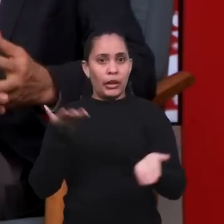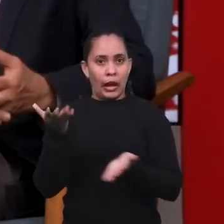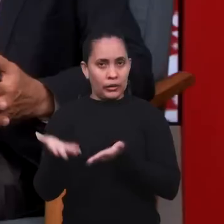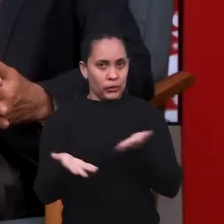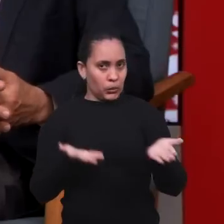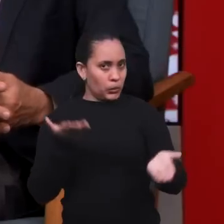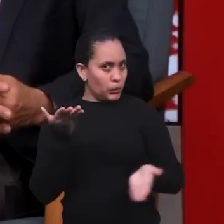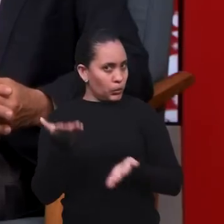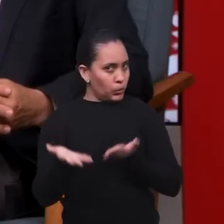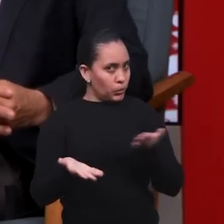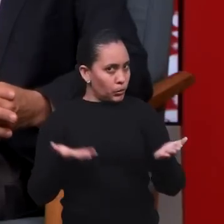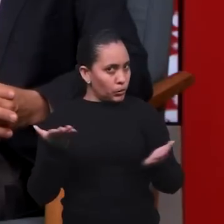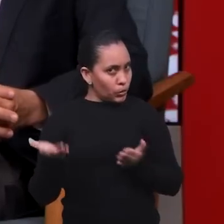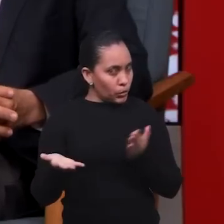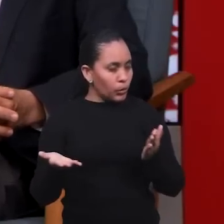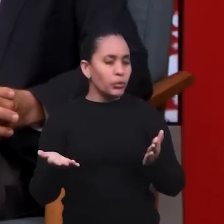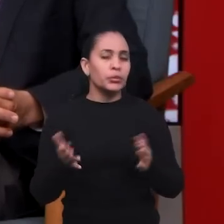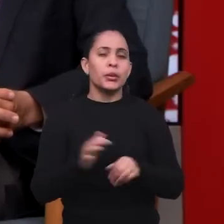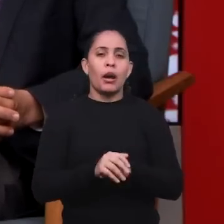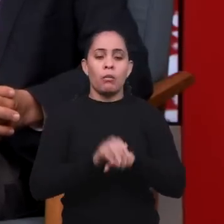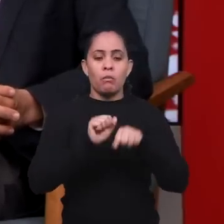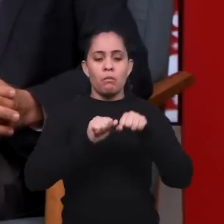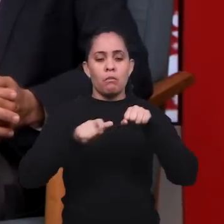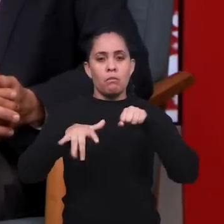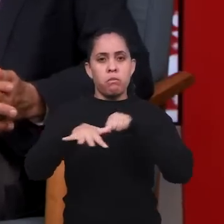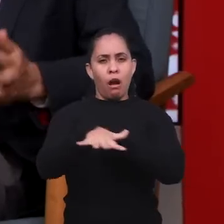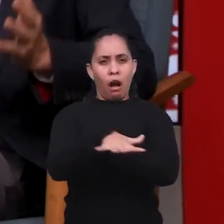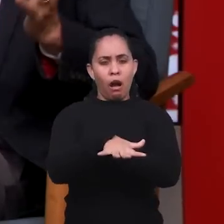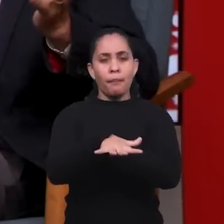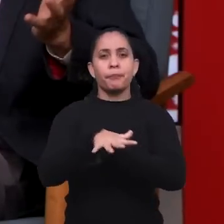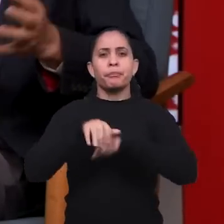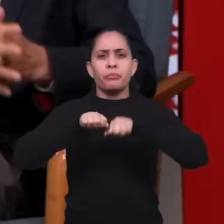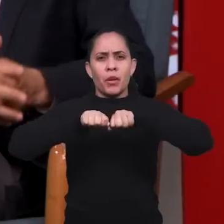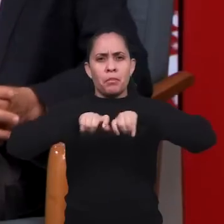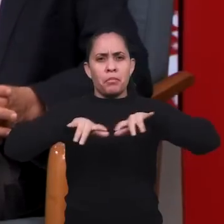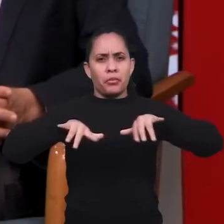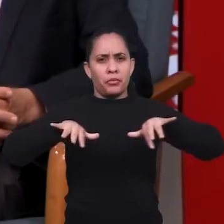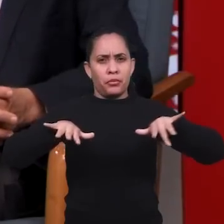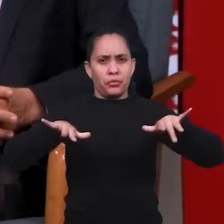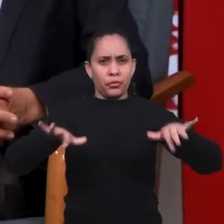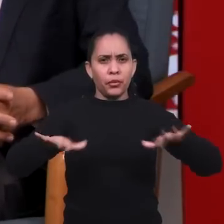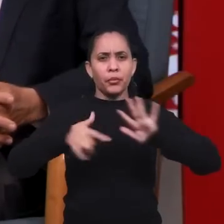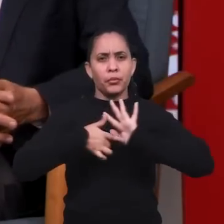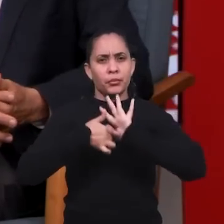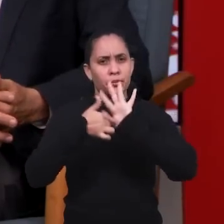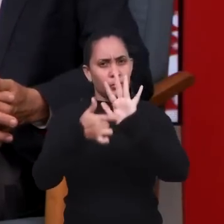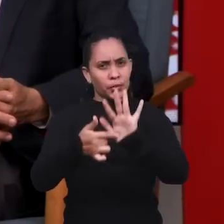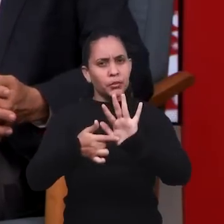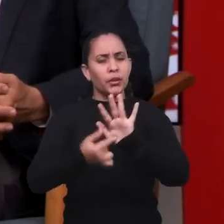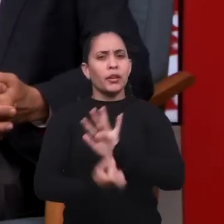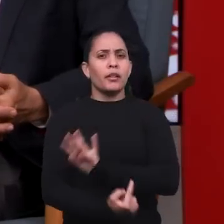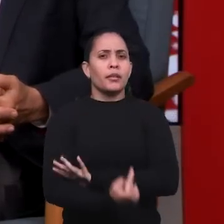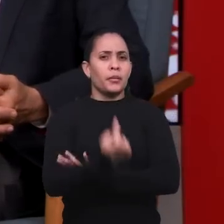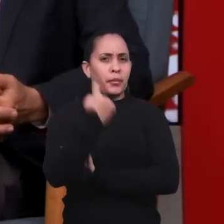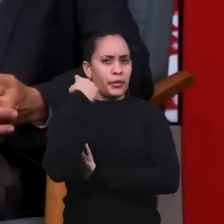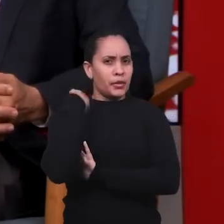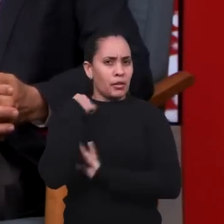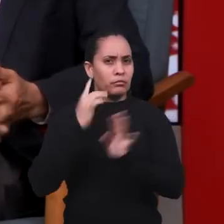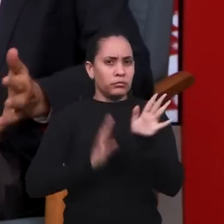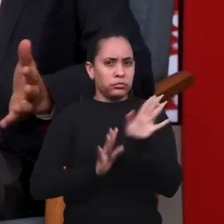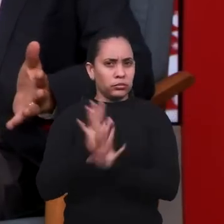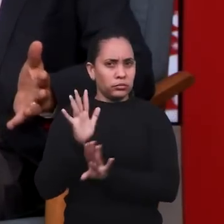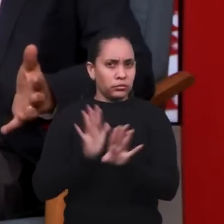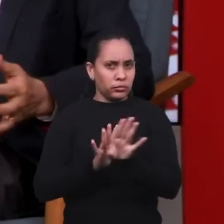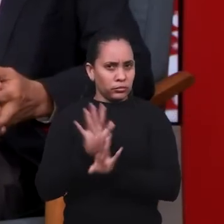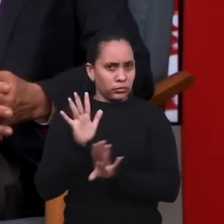hoje, dados epidemiológicos usam, né, a figura daquilo que foi as